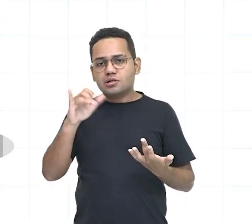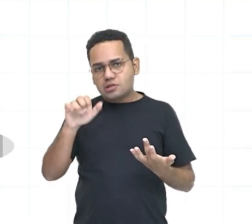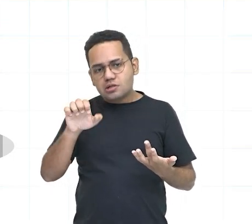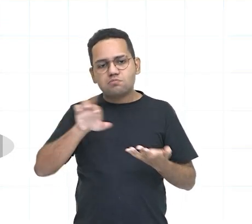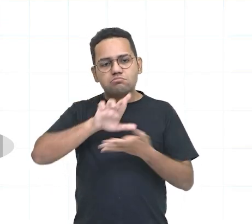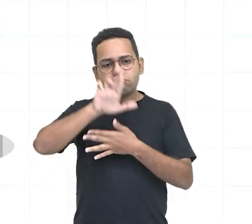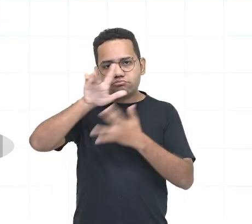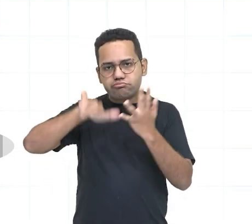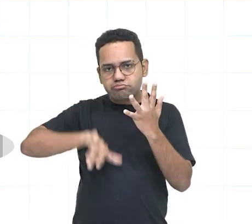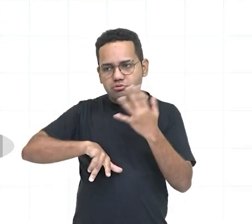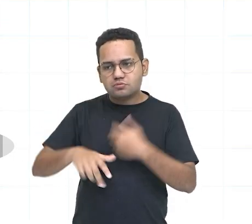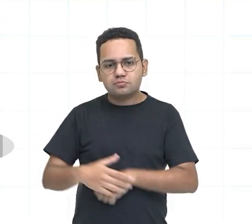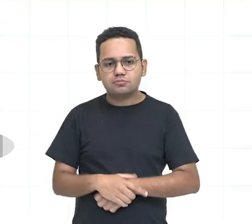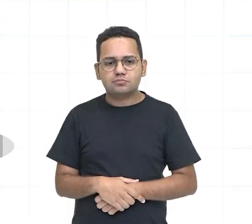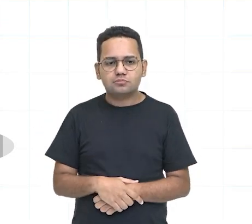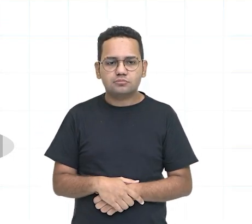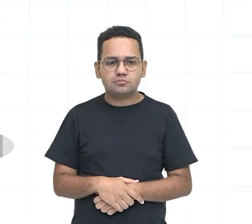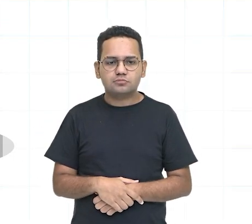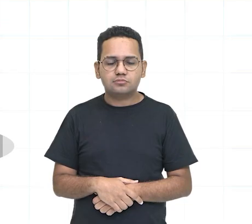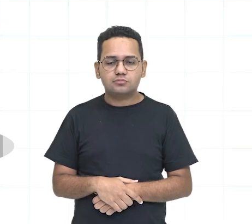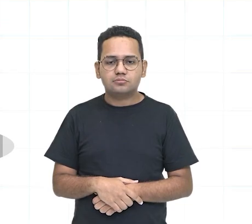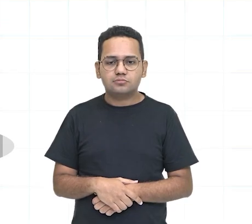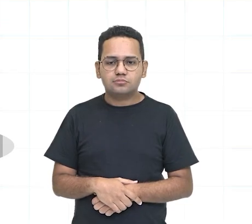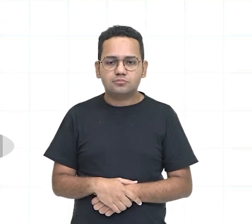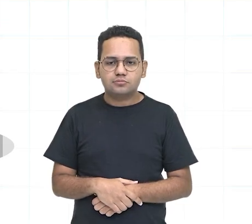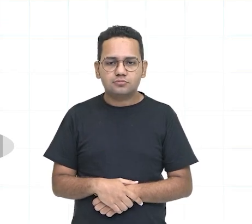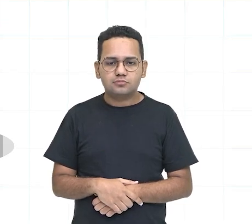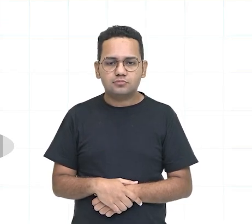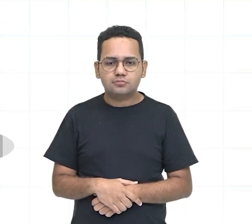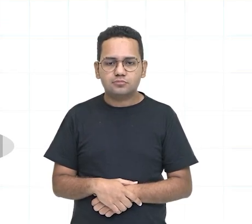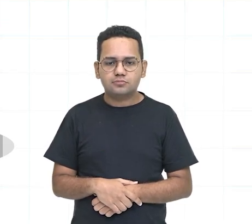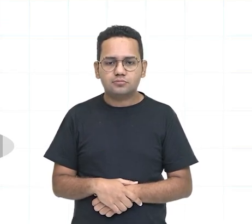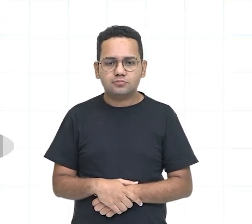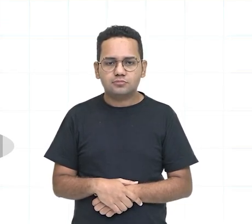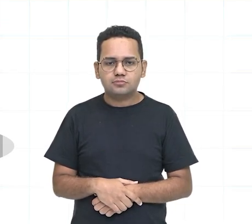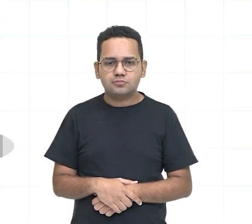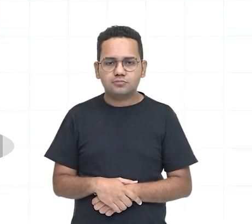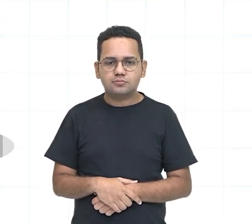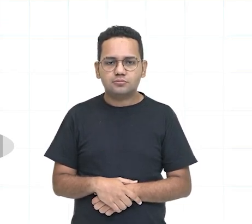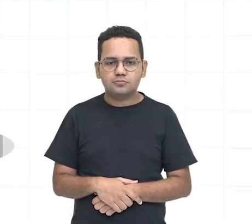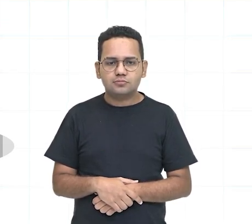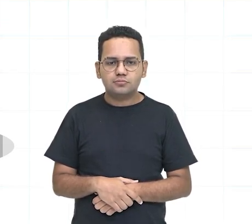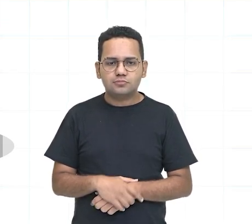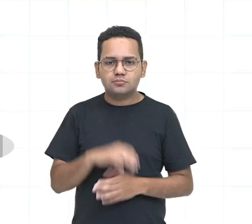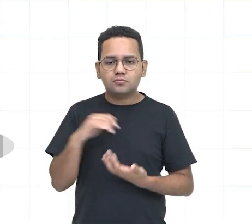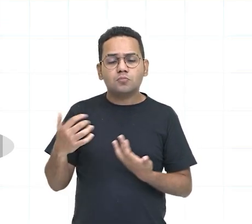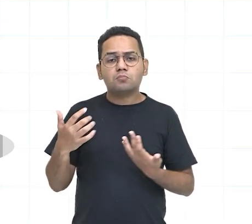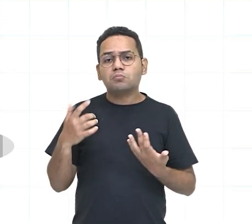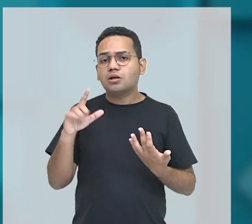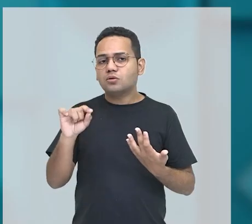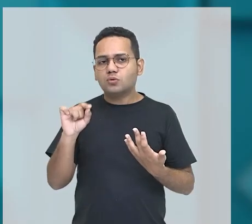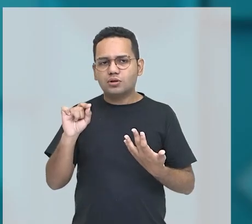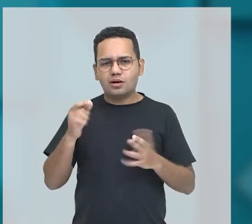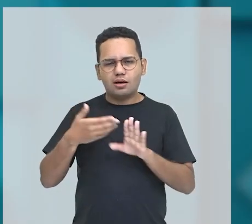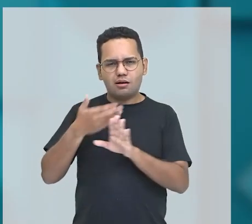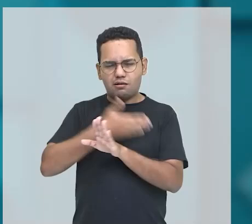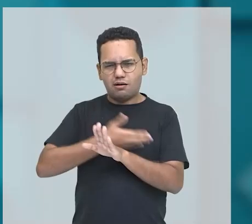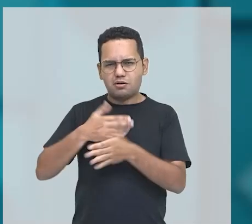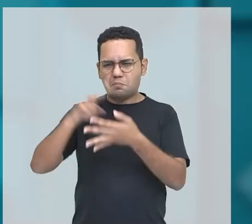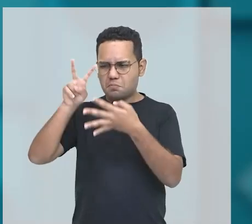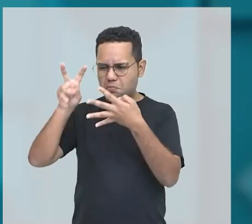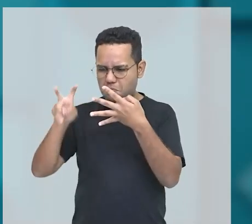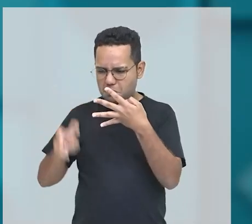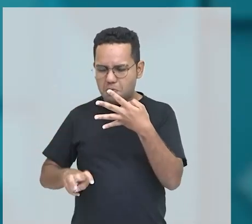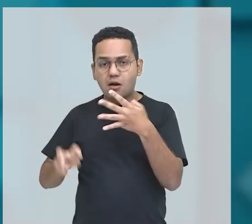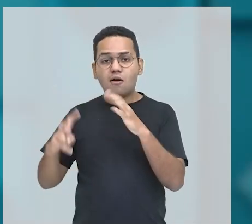no infinitivo terão o to antes dele. Bem, ao longo da nossos exemplos, nós vimos inúmeros verbos, tá? E agora a gente